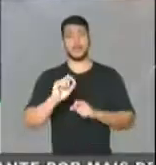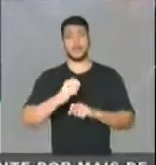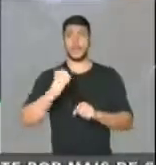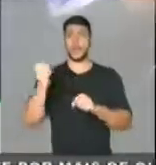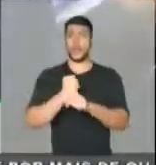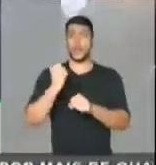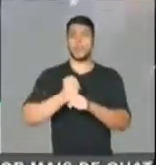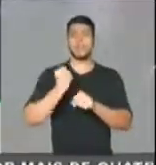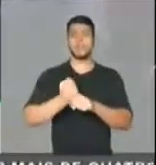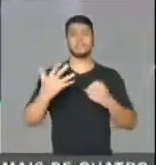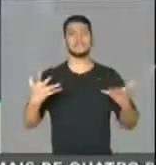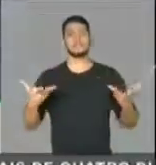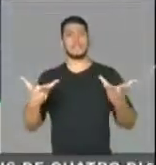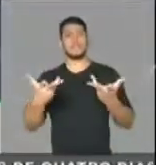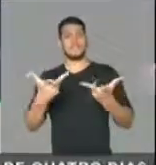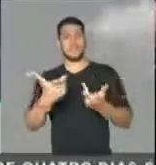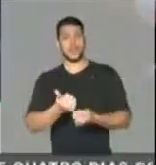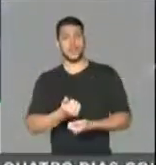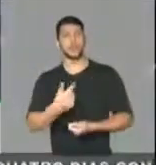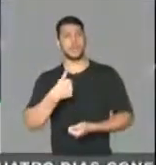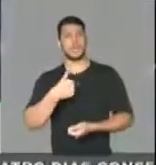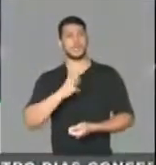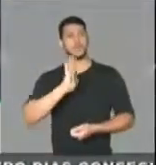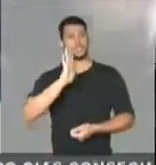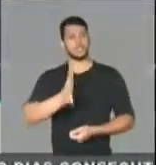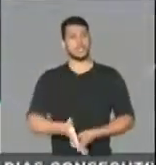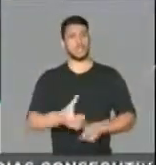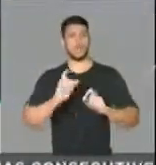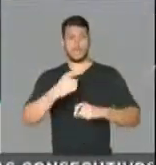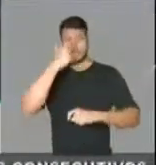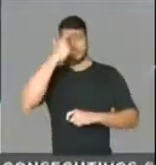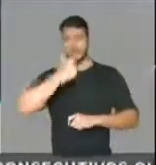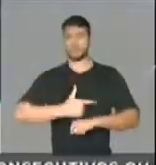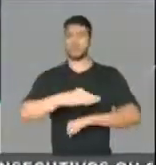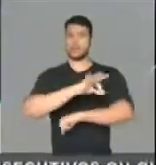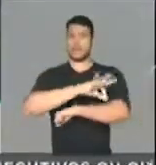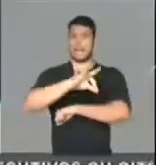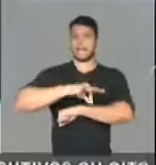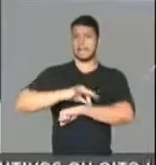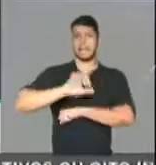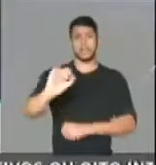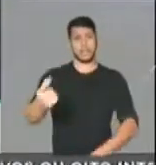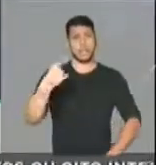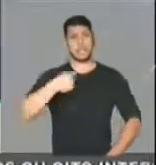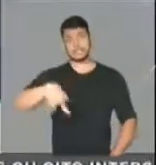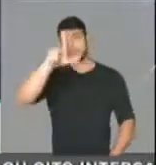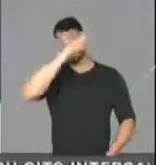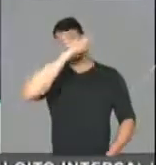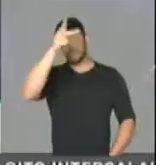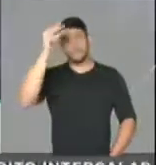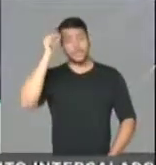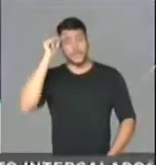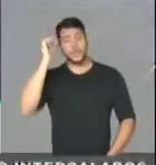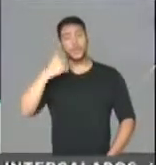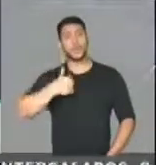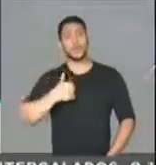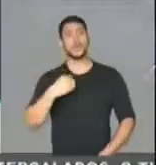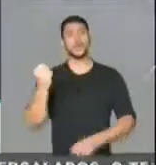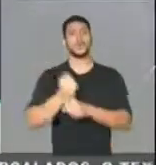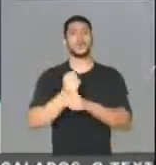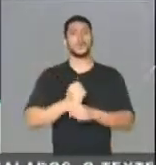por um período de degradação. Eu tive a honra, como arquiteto e prefeito, em 1999, restaurar